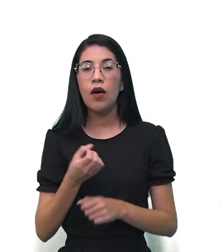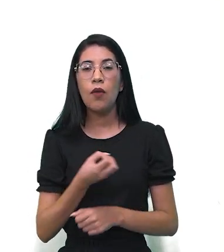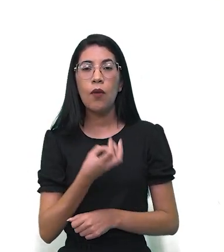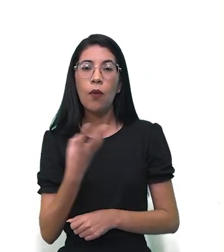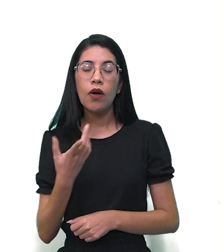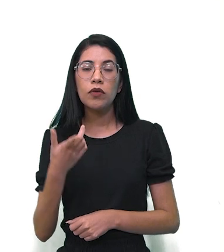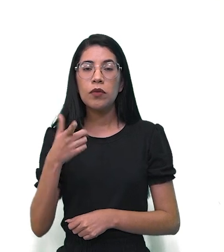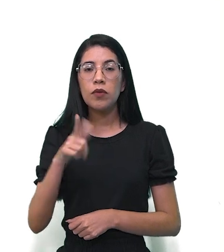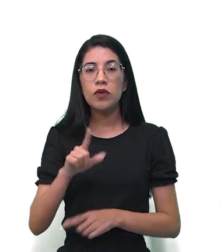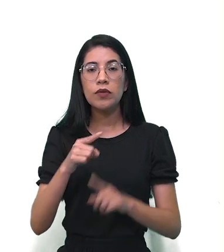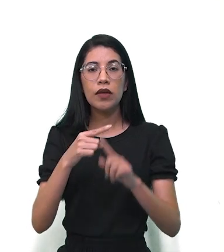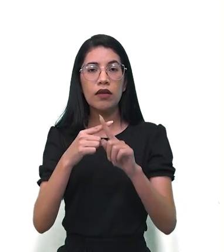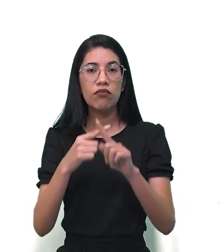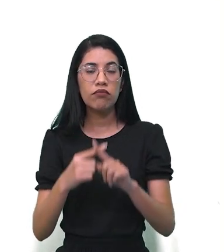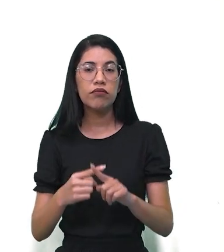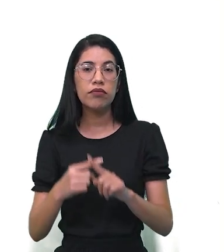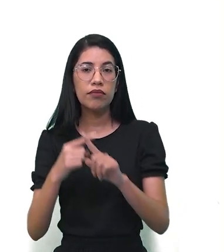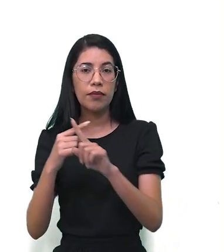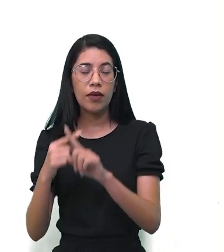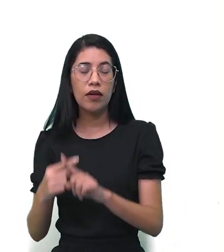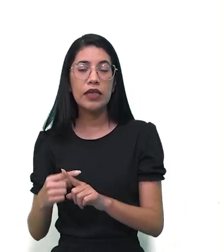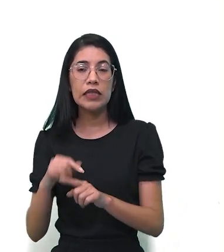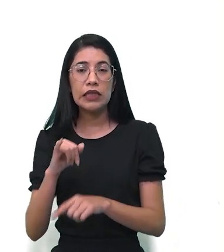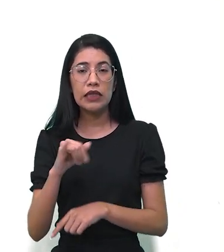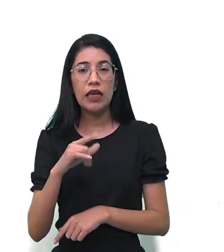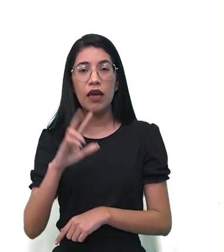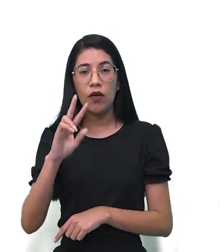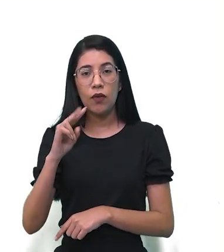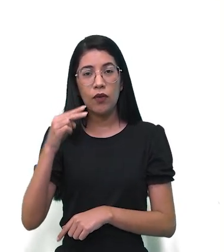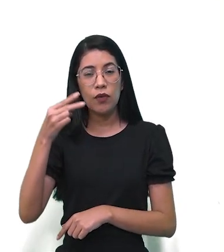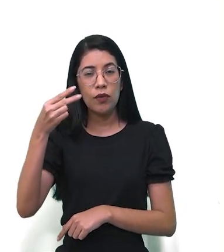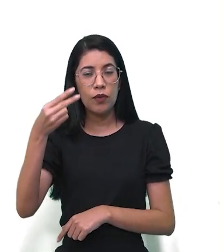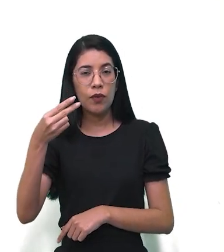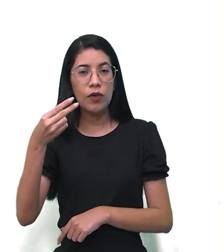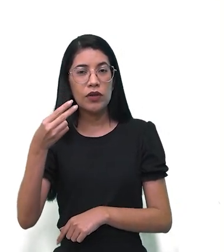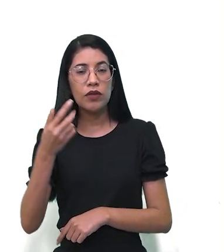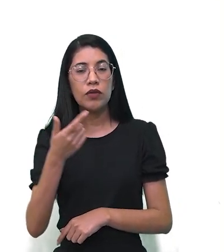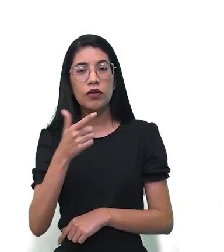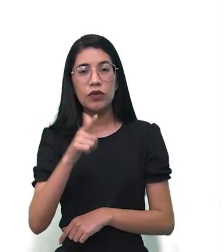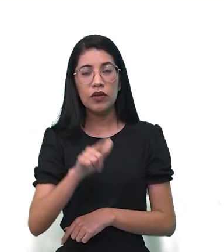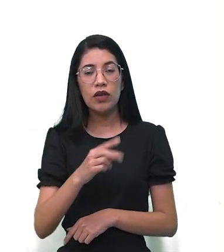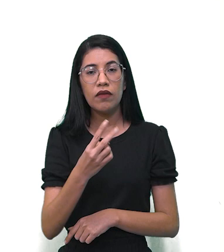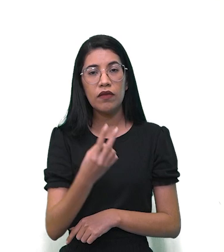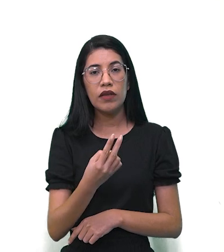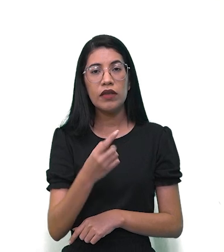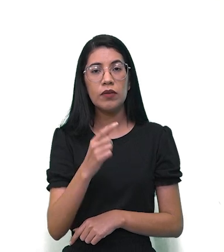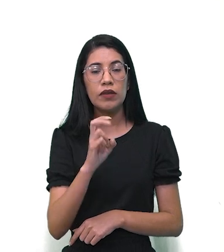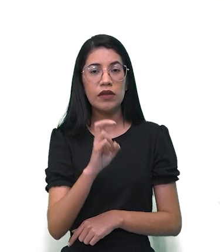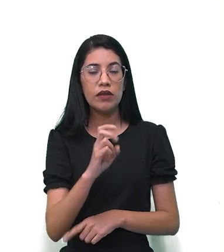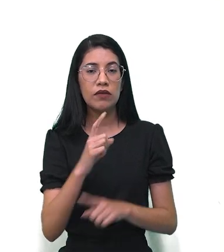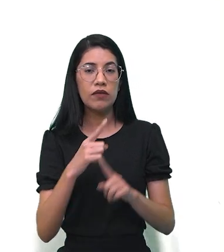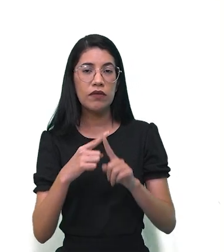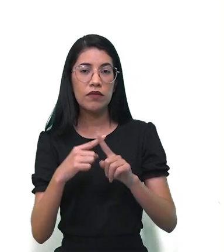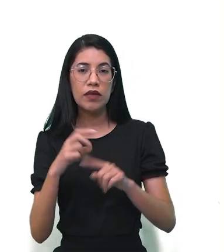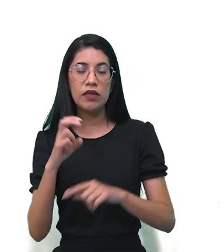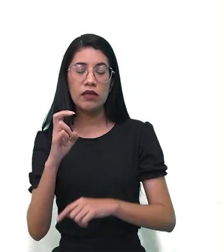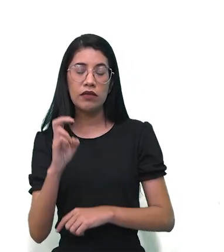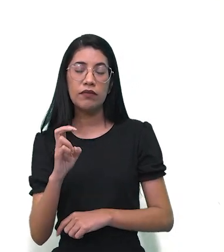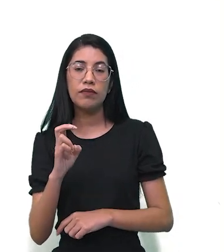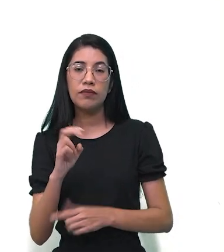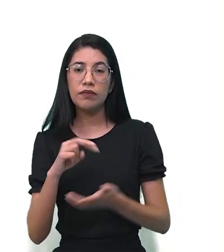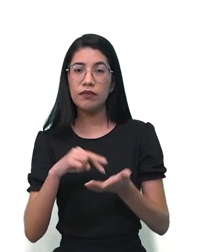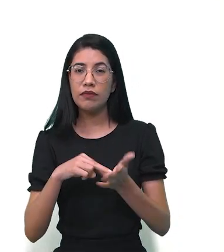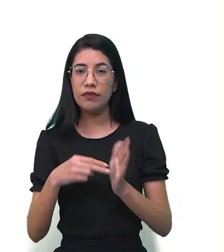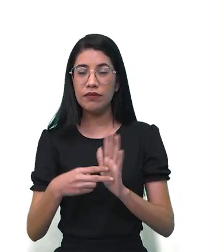devo multiplicar a minha base. Se o expoente é 2, então eu vou multiplicar a base 2 vezes. 5 vezes 5, ou